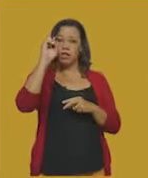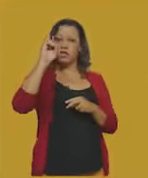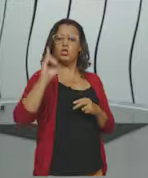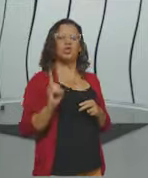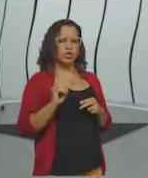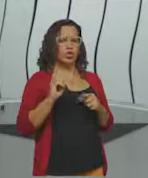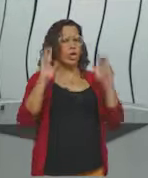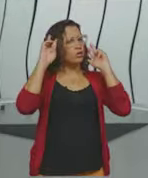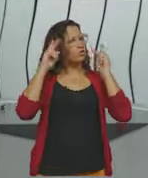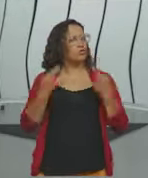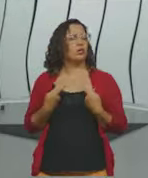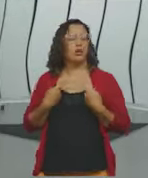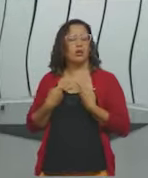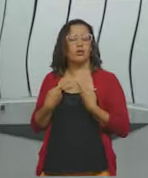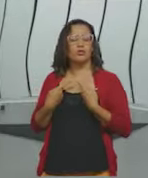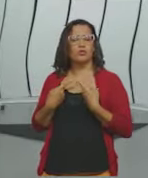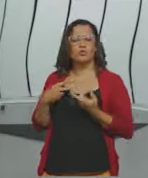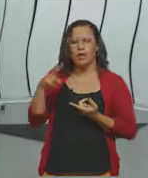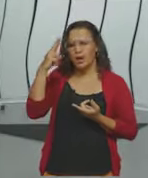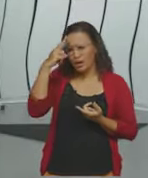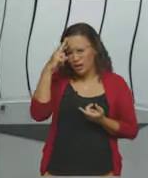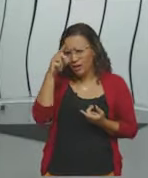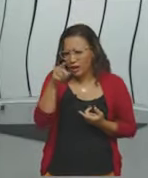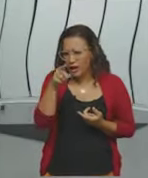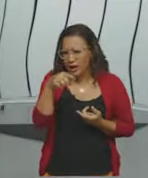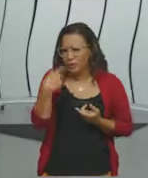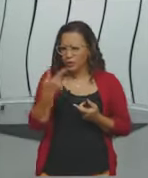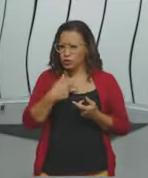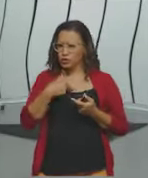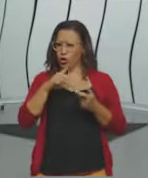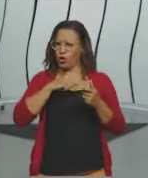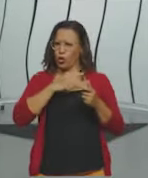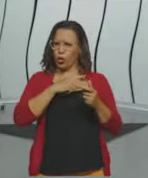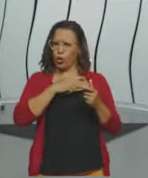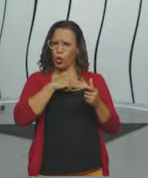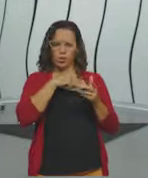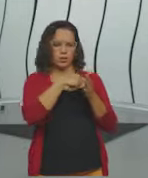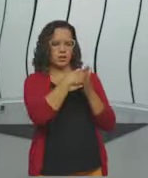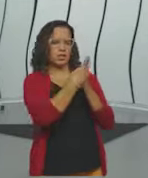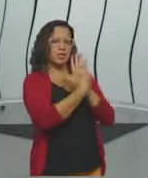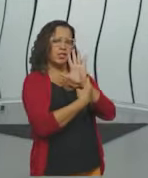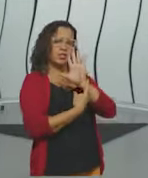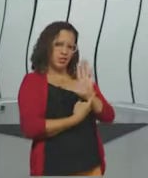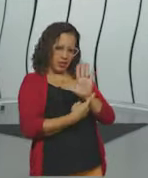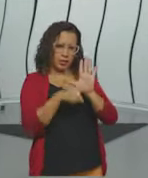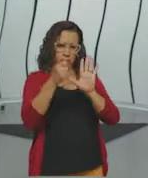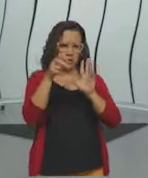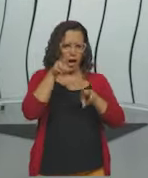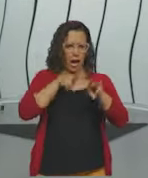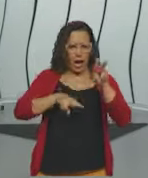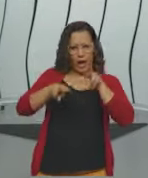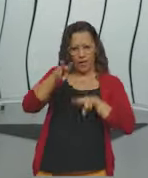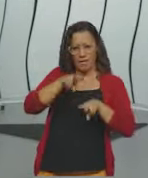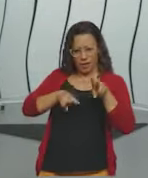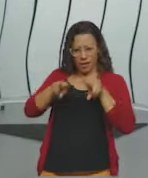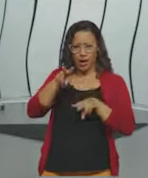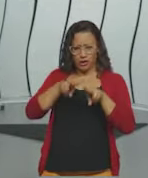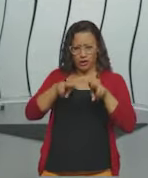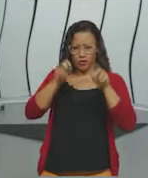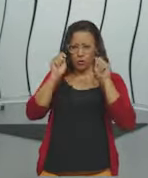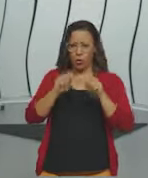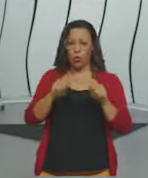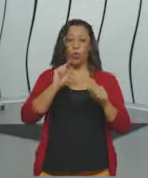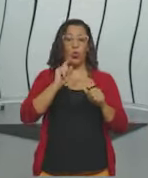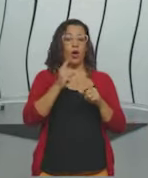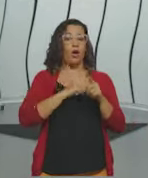humanos. Lembra das competências? Que nós temos 5 competências avaliativas no Enem? Tem a